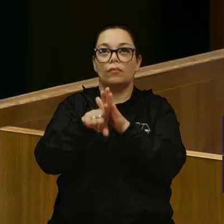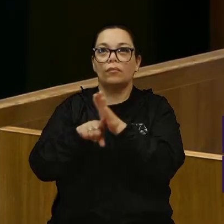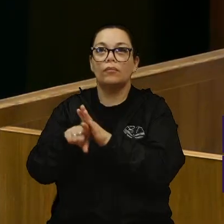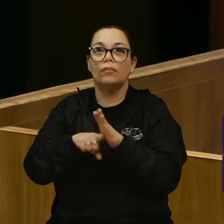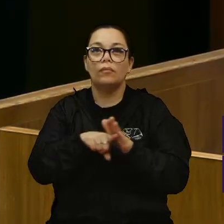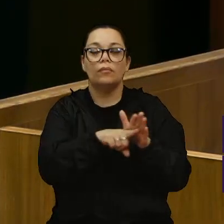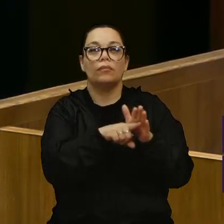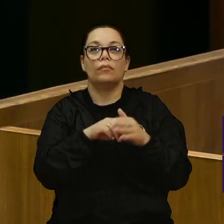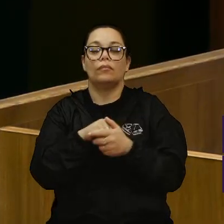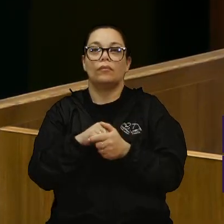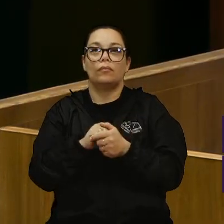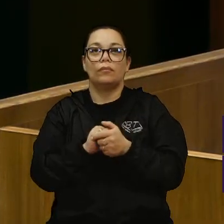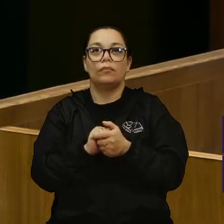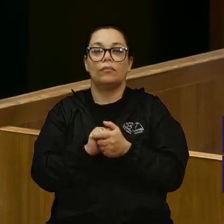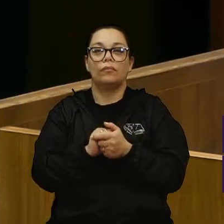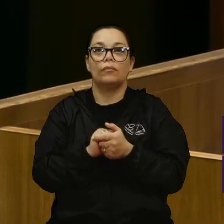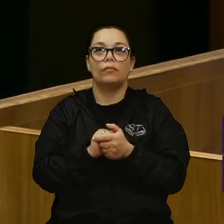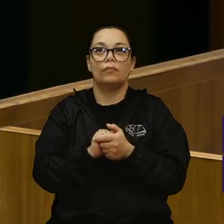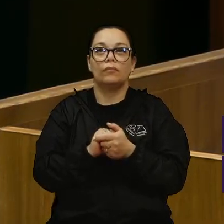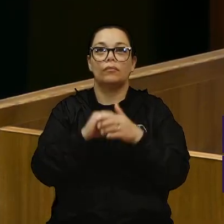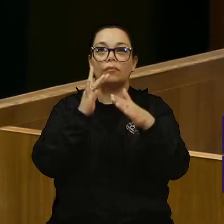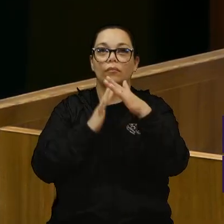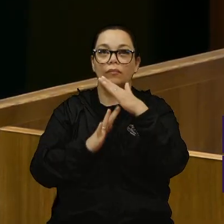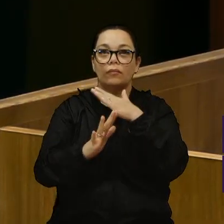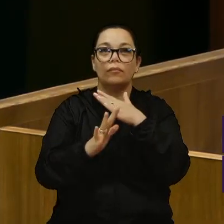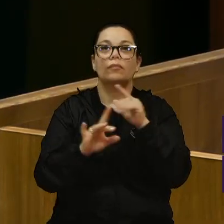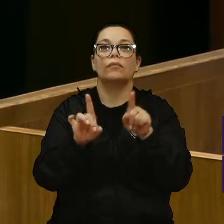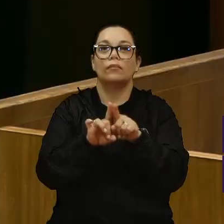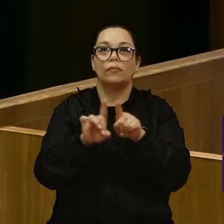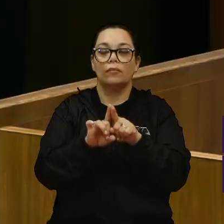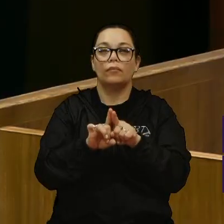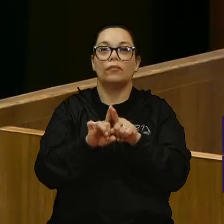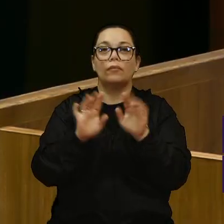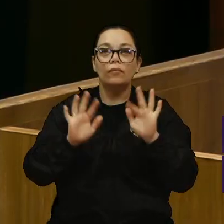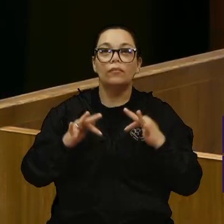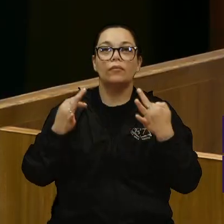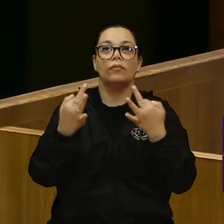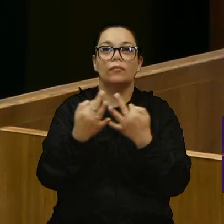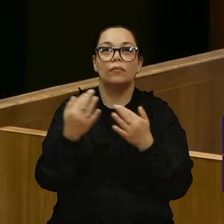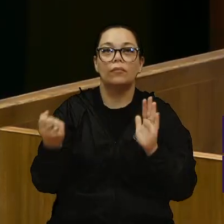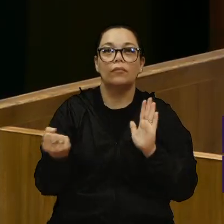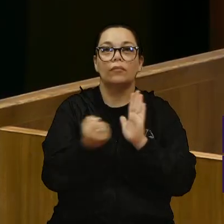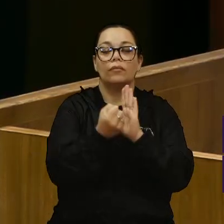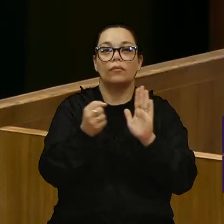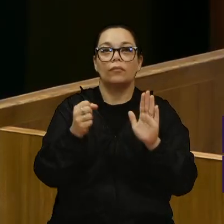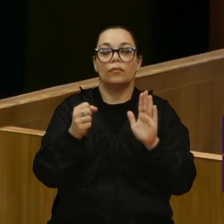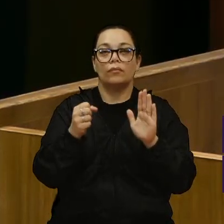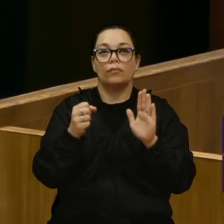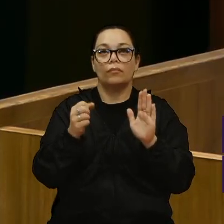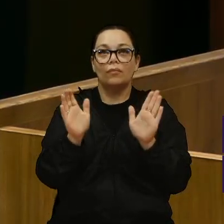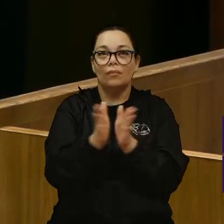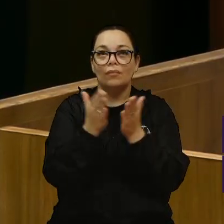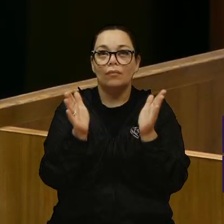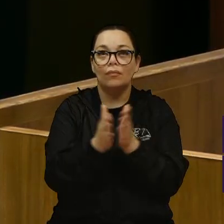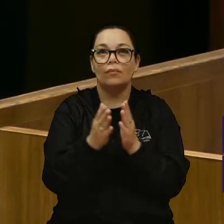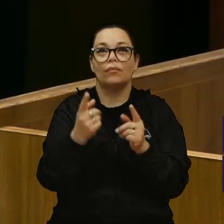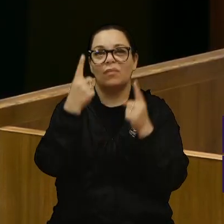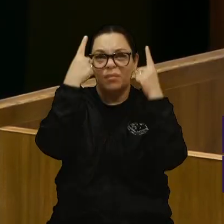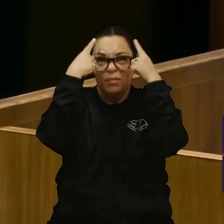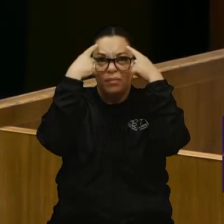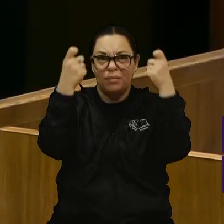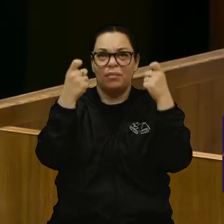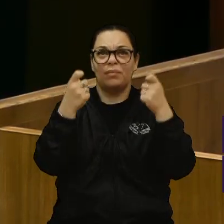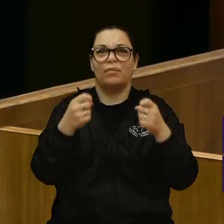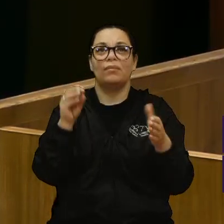tivemos pesquisas. Os migrantes e refugiados, as famílias marcadas pela pobreza, pela violência, marcadas